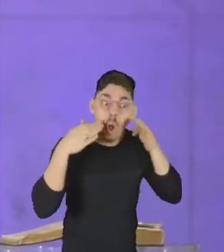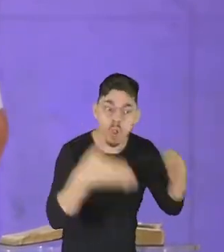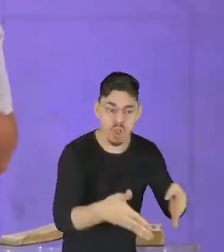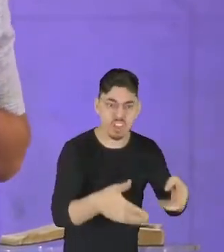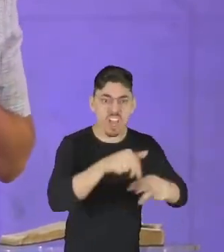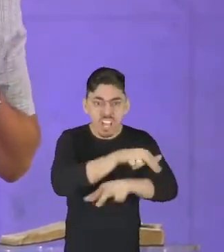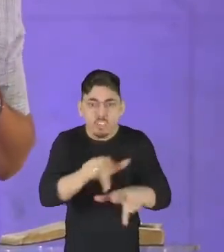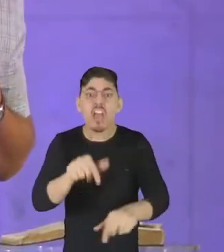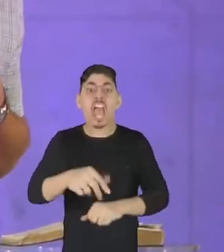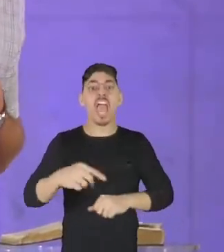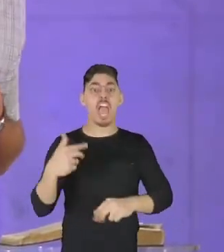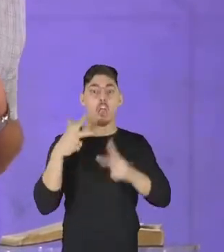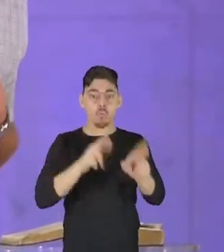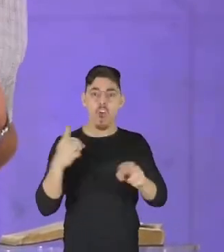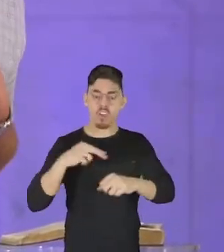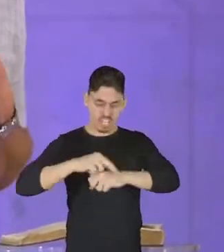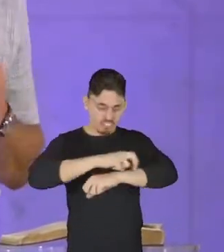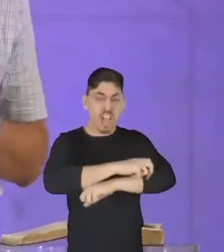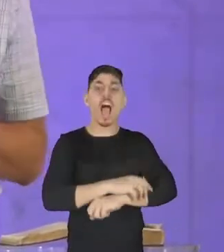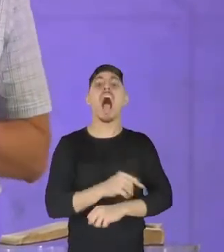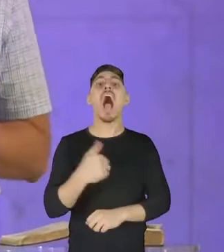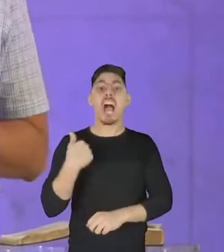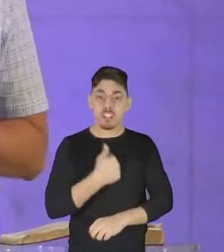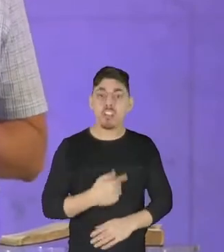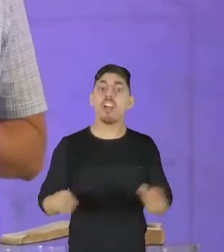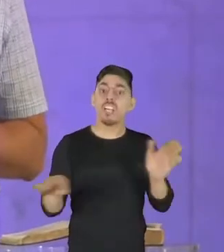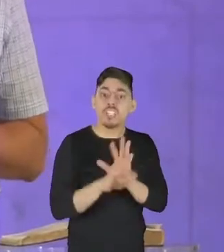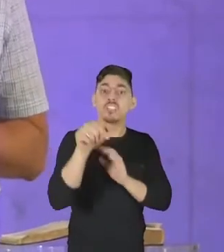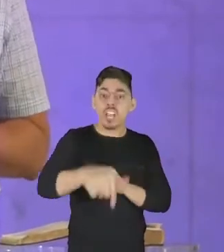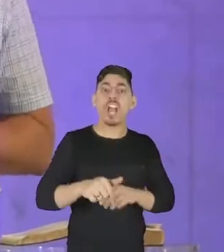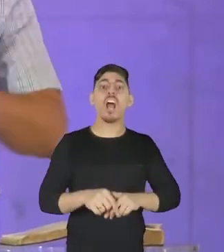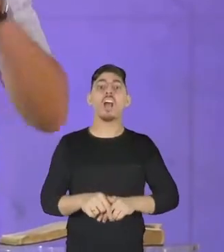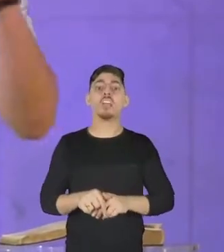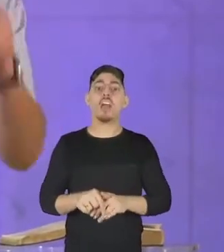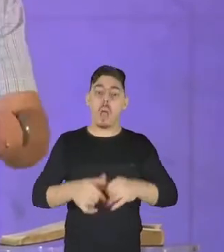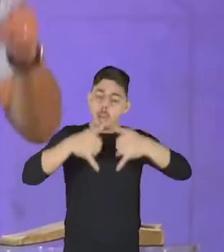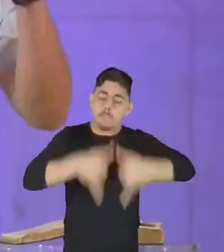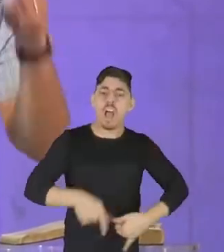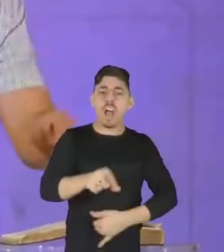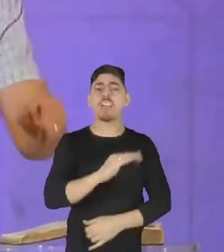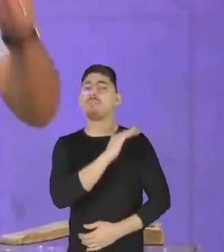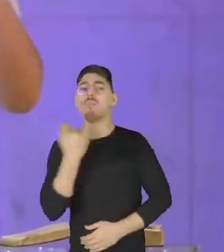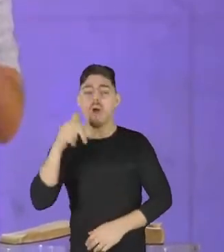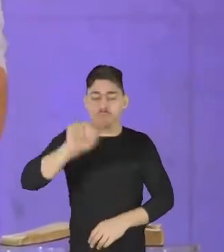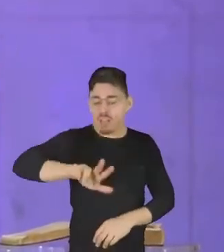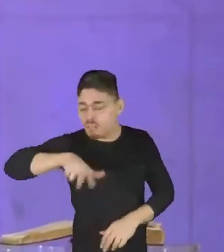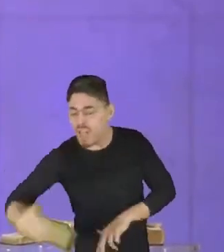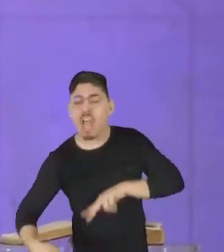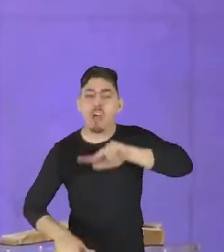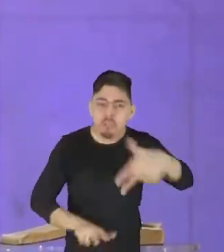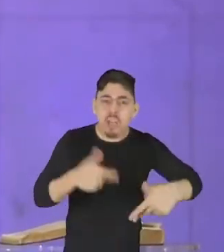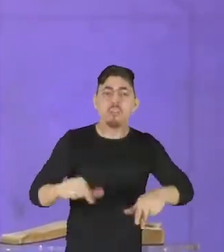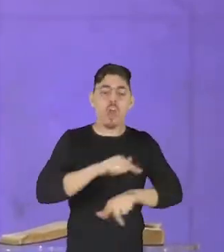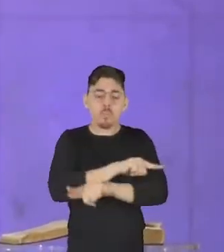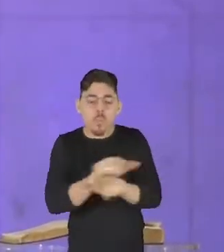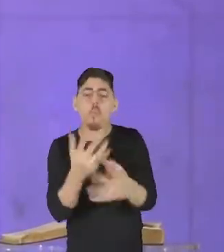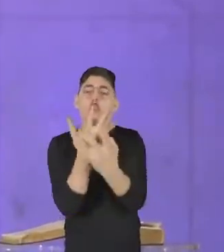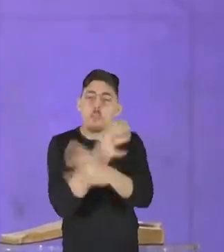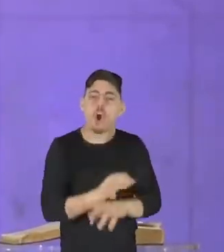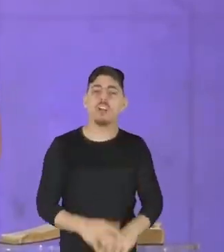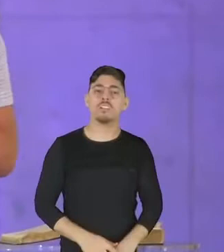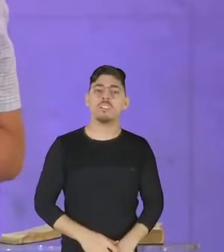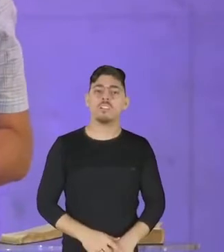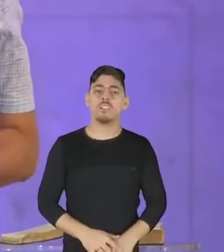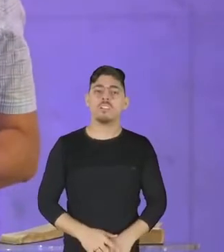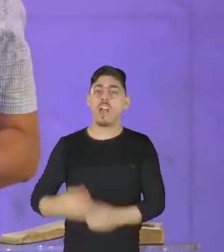como gafanhotos, nós vamos acabar no deserto. Nós vamos acabar perdendo as bênçãos de Deus na terra